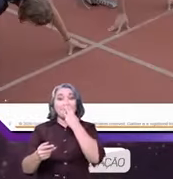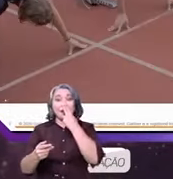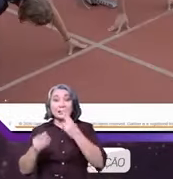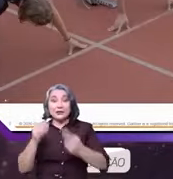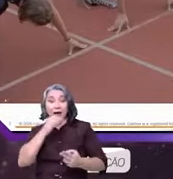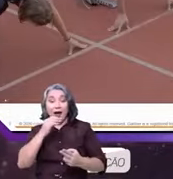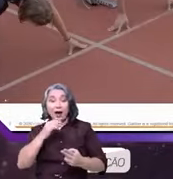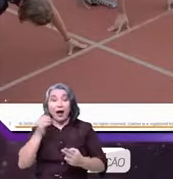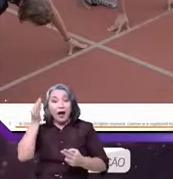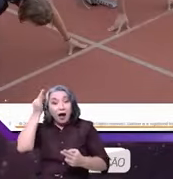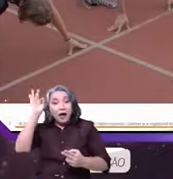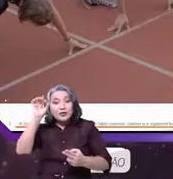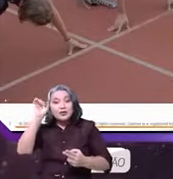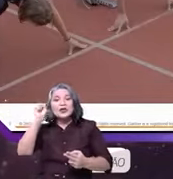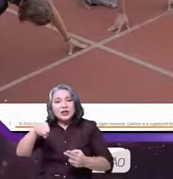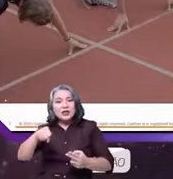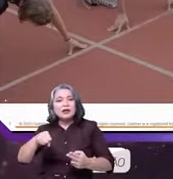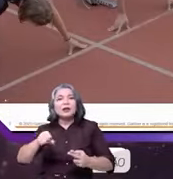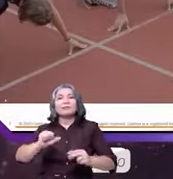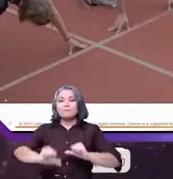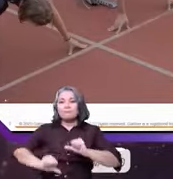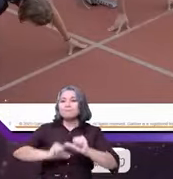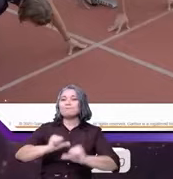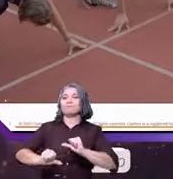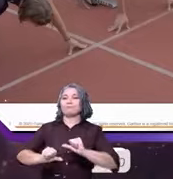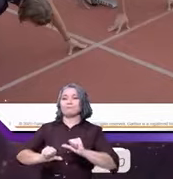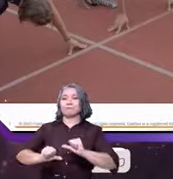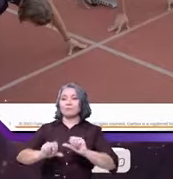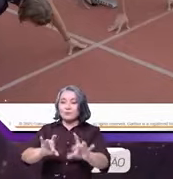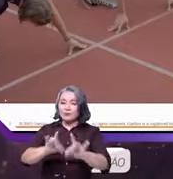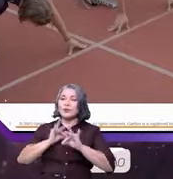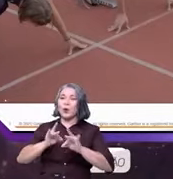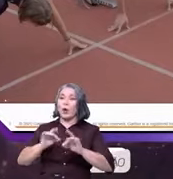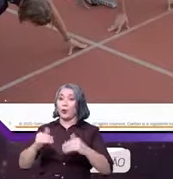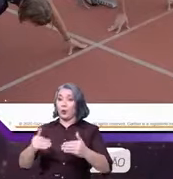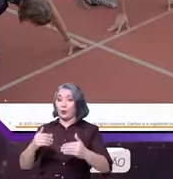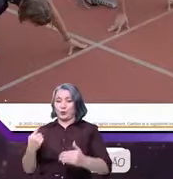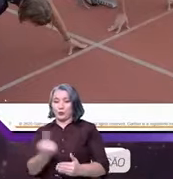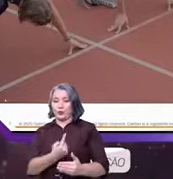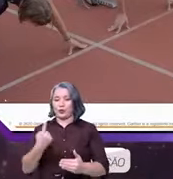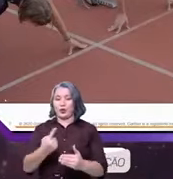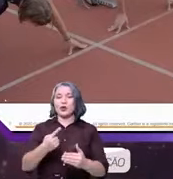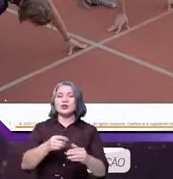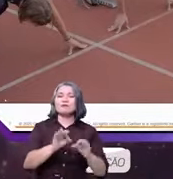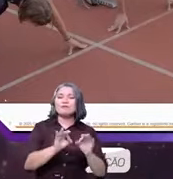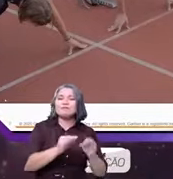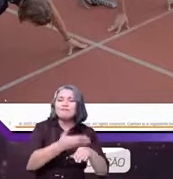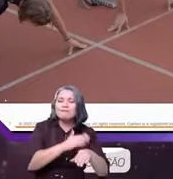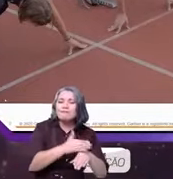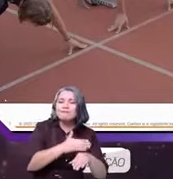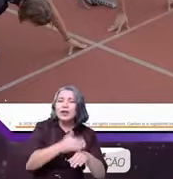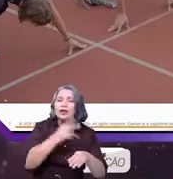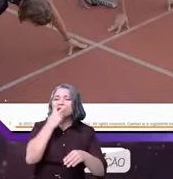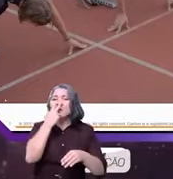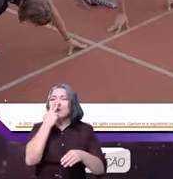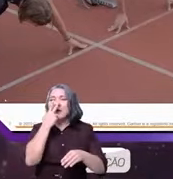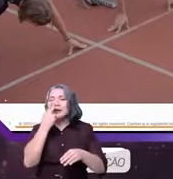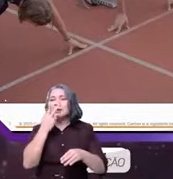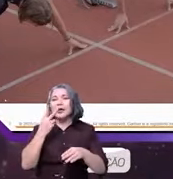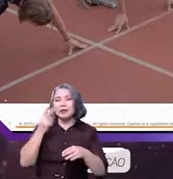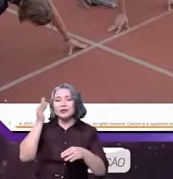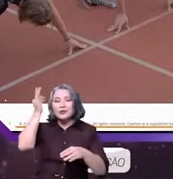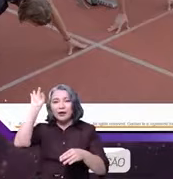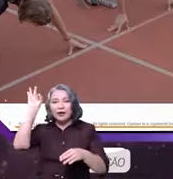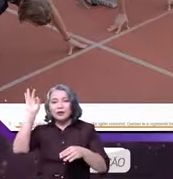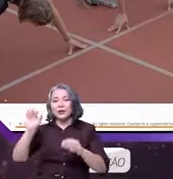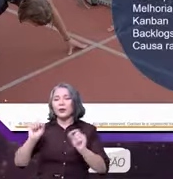ser ágil. Quando nós nos preparamos, nós parecemos ser ágil. Então,